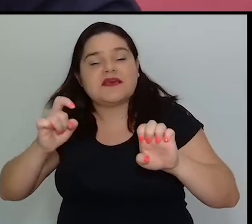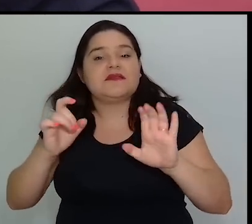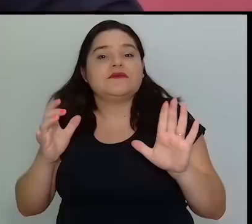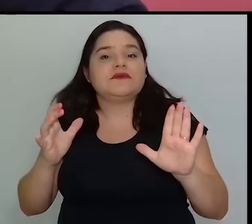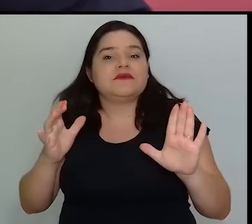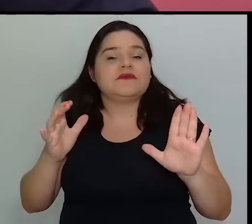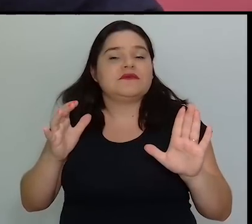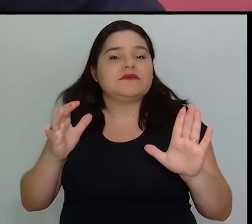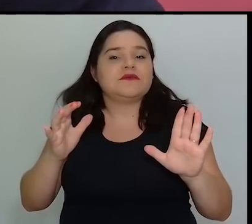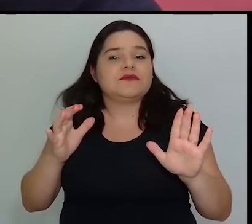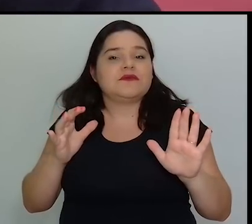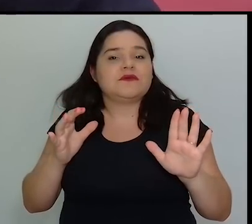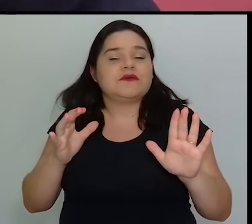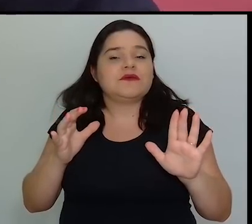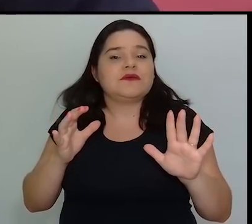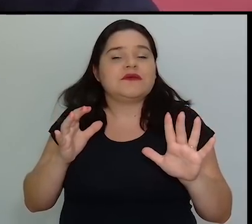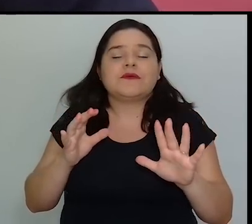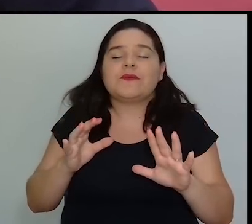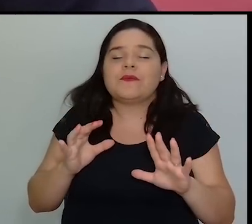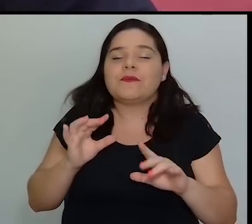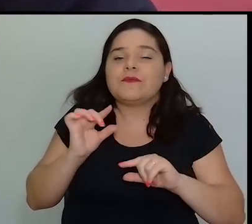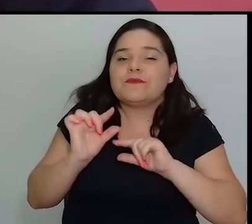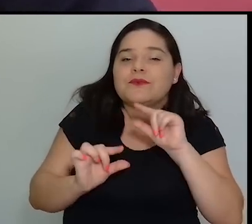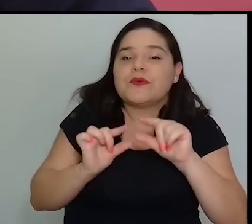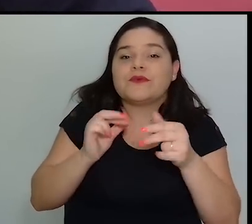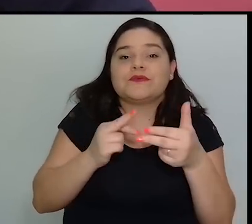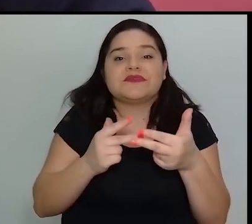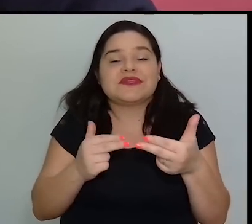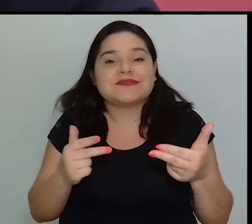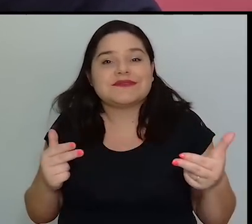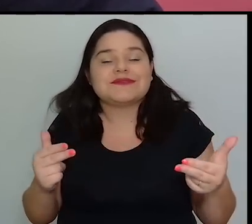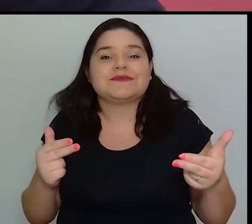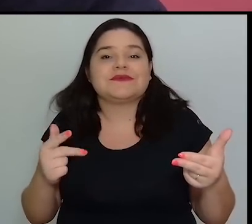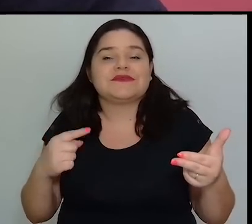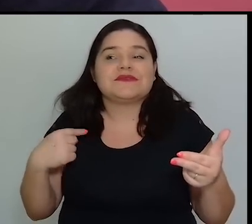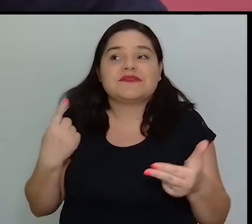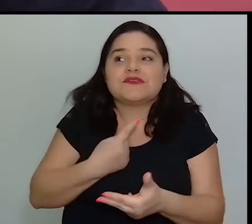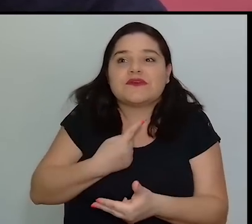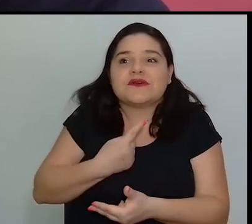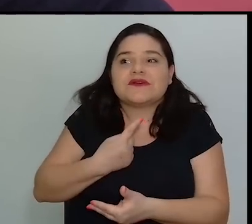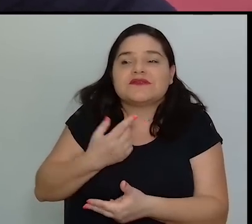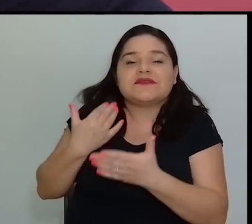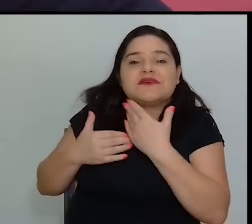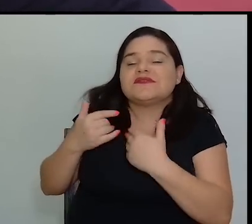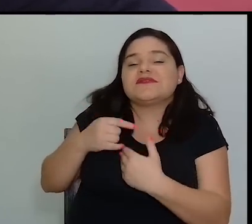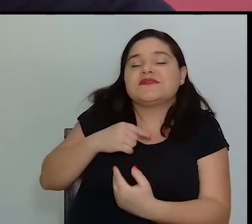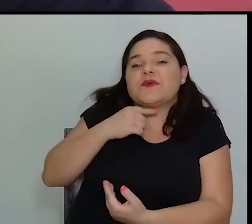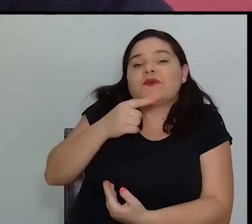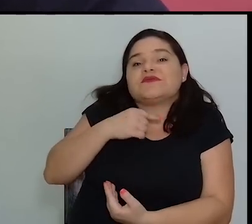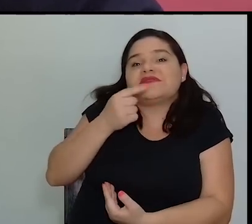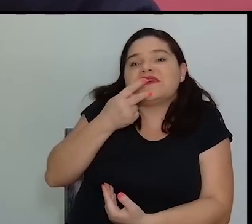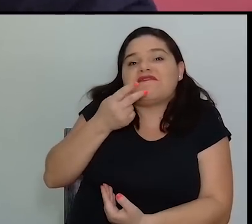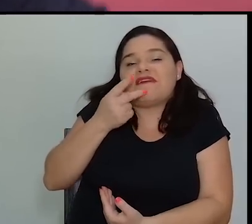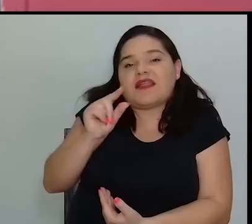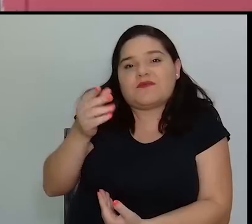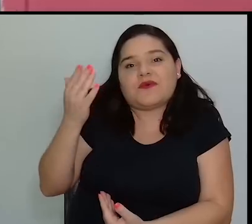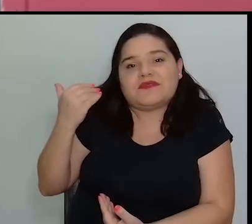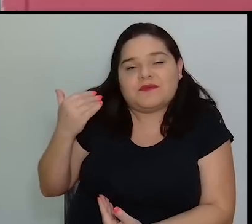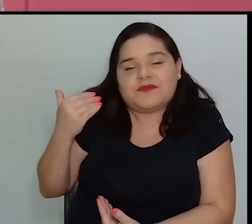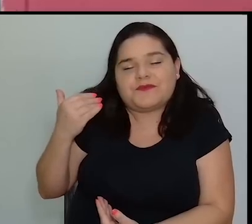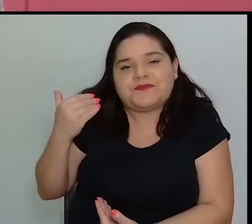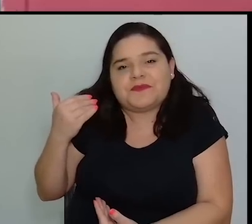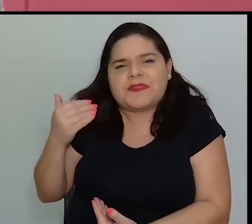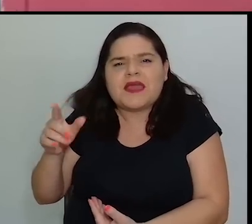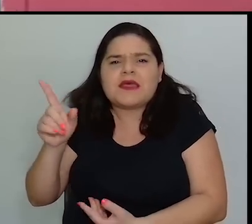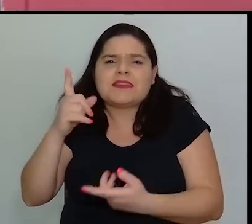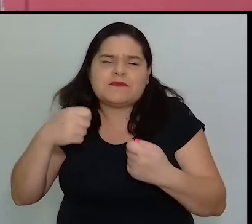parte do que a gente é não conseguia falar a um tempo atrás não que